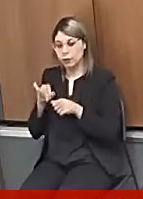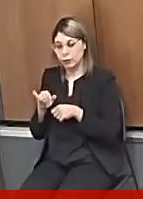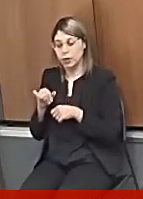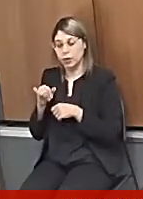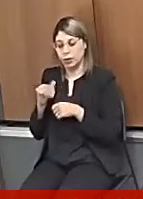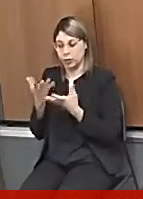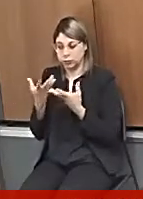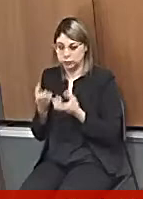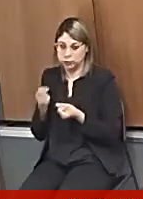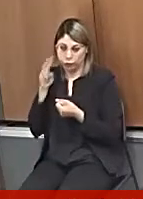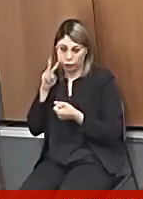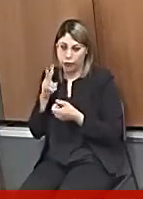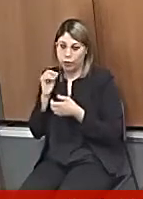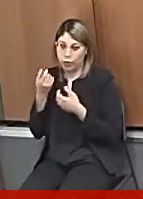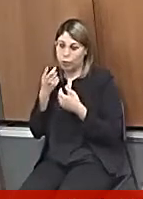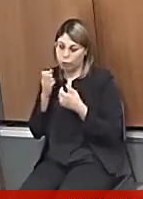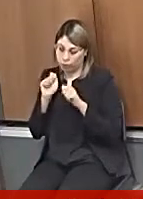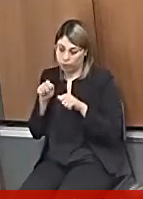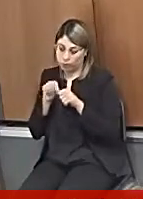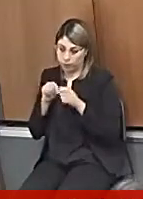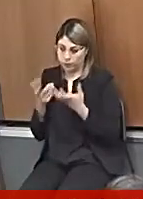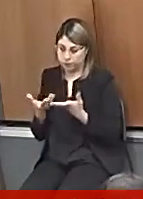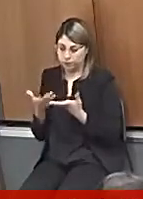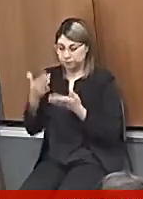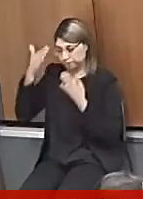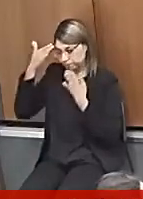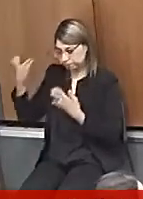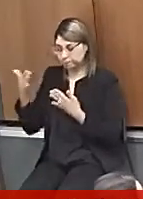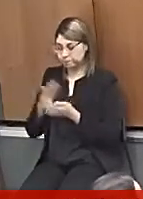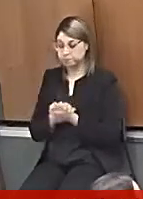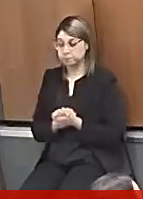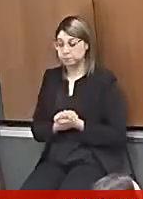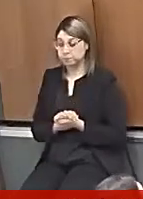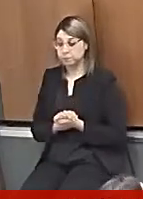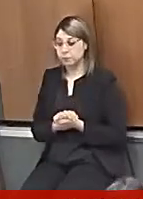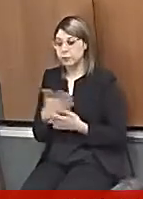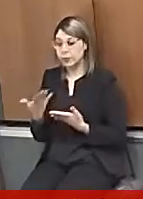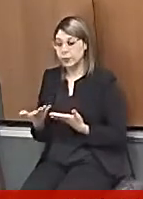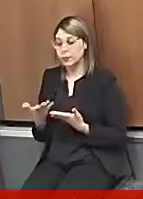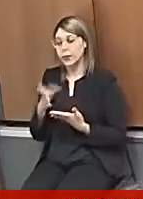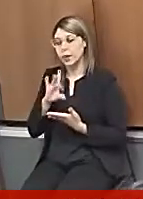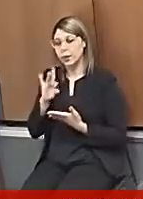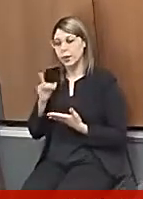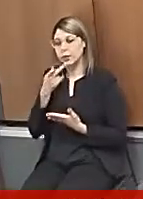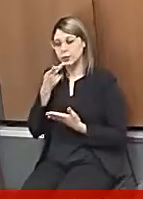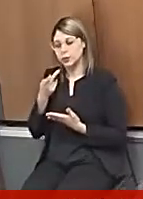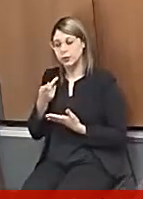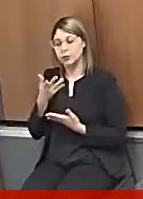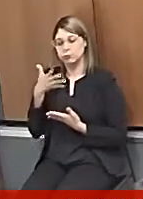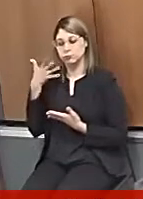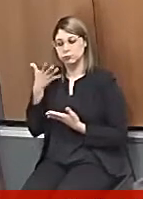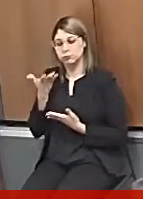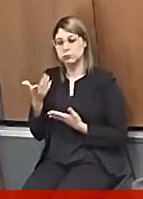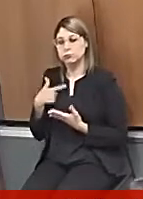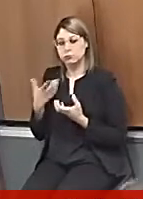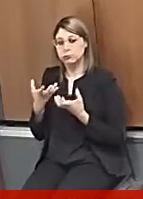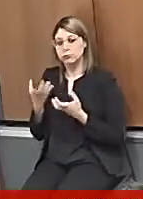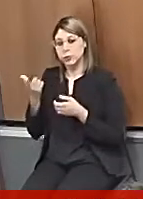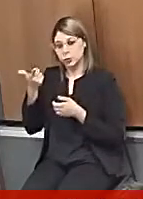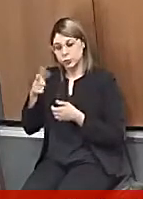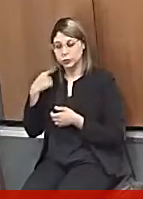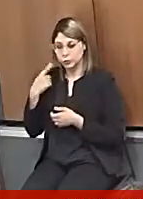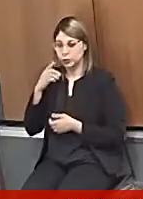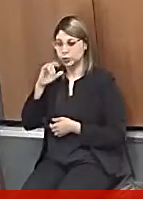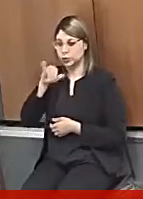considerado obrigado bom pessoal e mediante as falas de eu queria voltar com janine